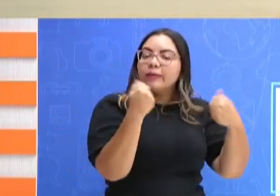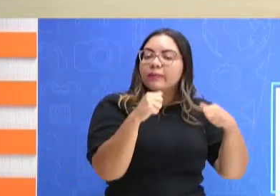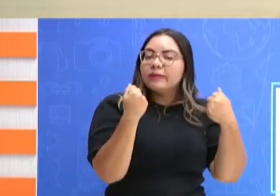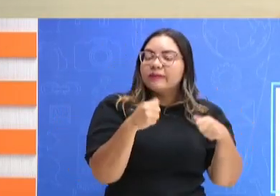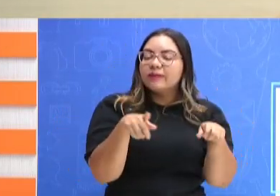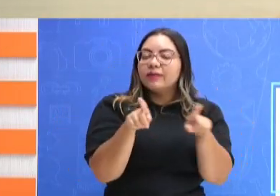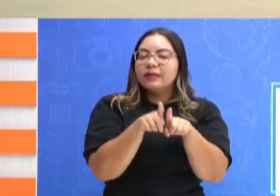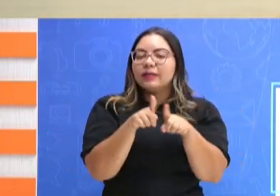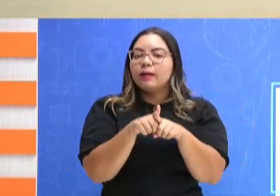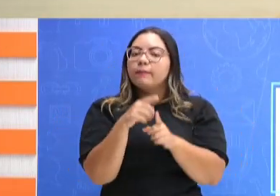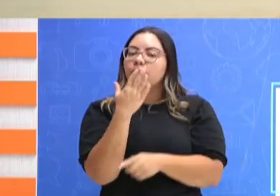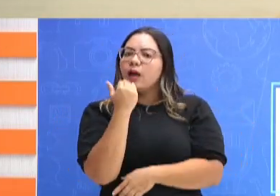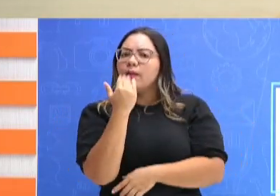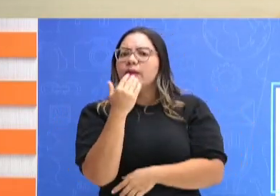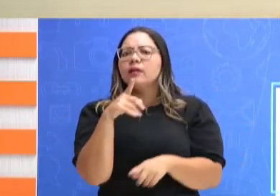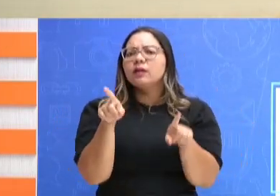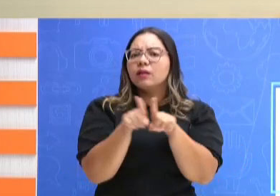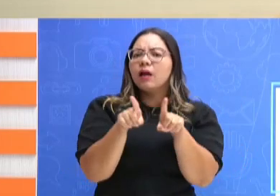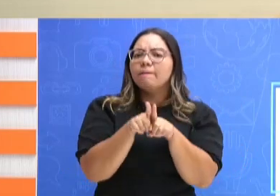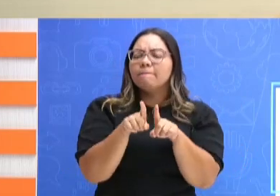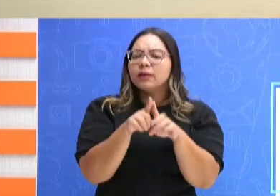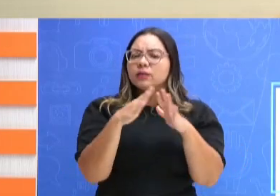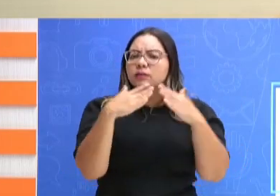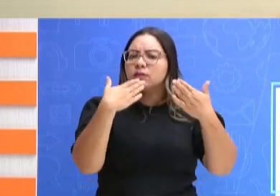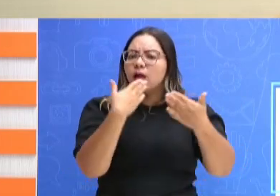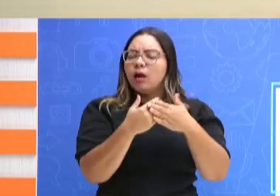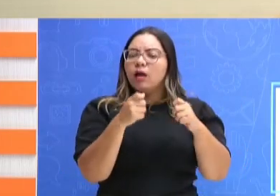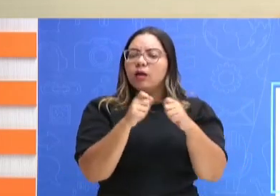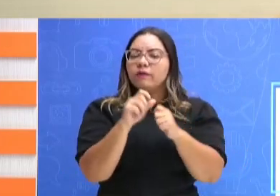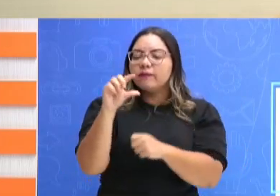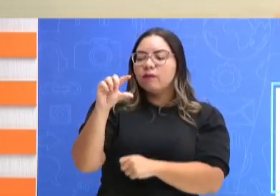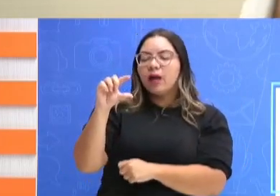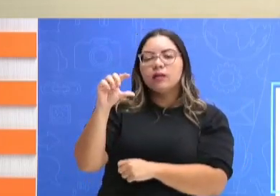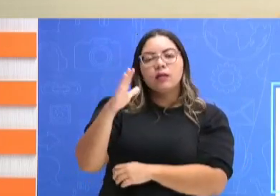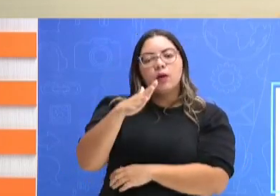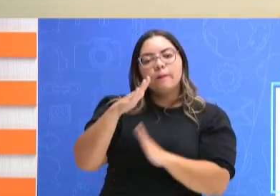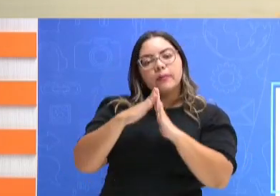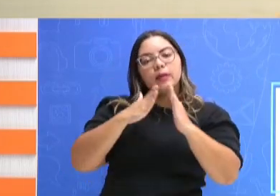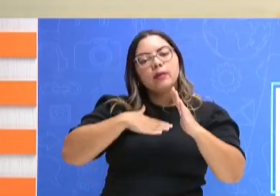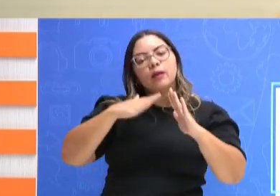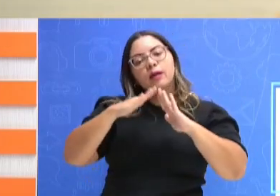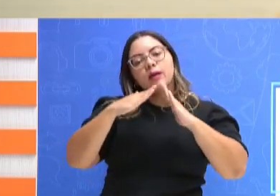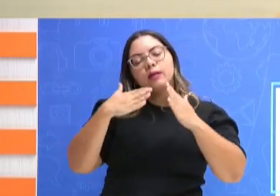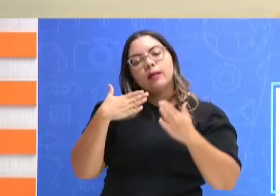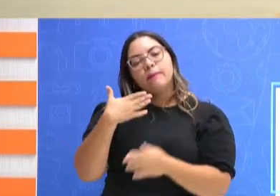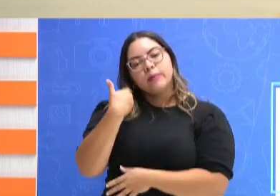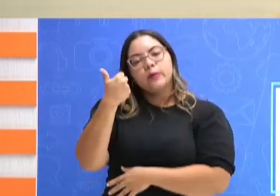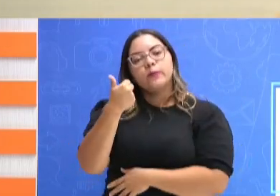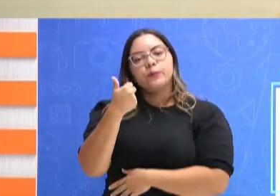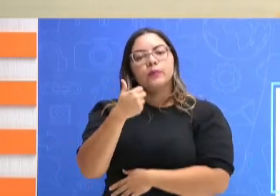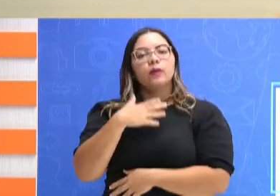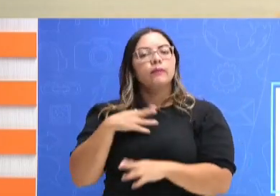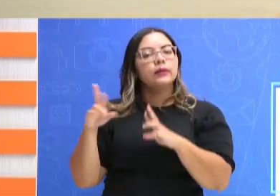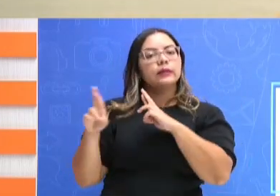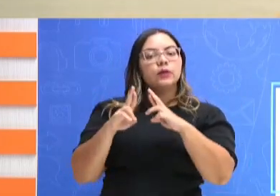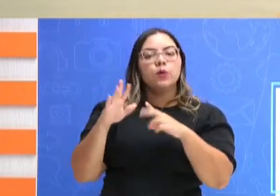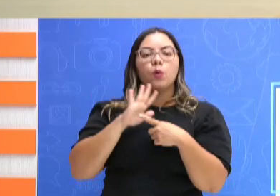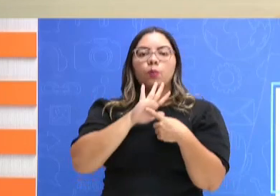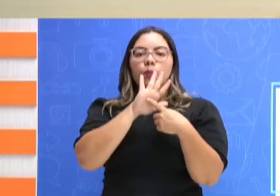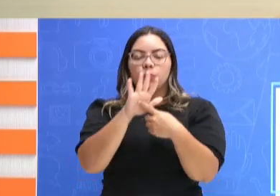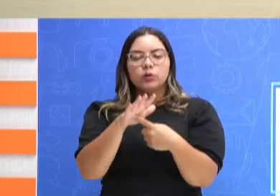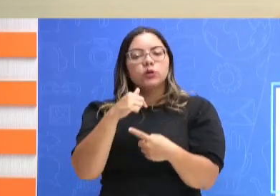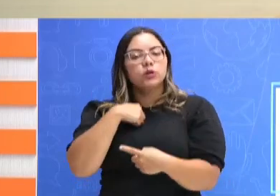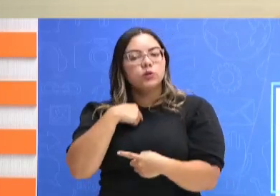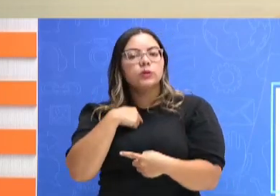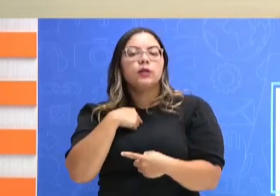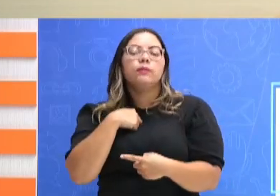vamos também colocar merenda, muito mais merenda. Vamos fazer o cartão da Minha Casa Melhor, é mais recurso. Mostra que eu sempre